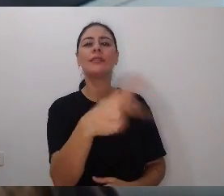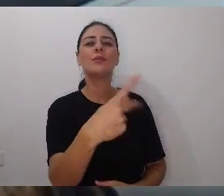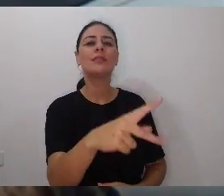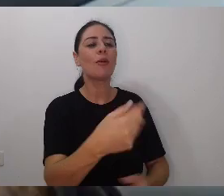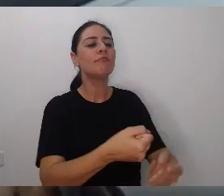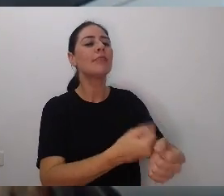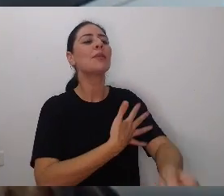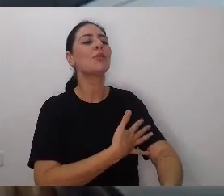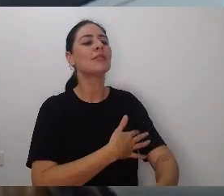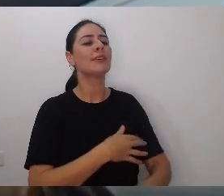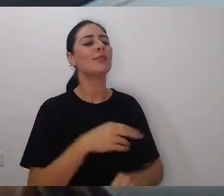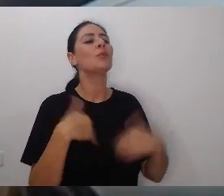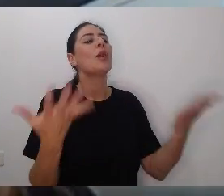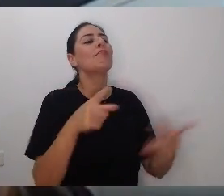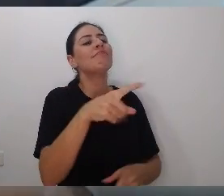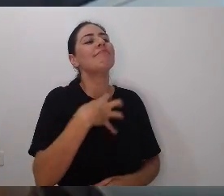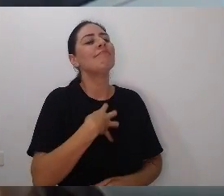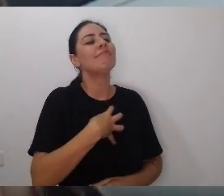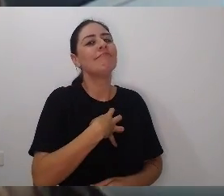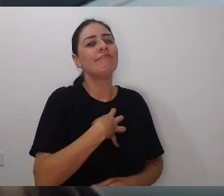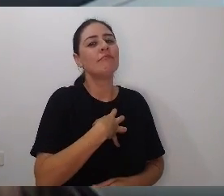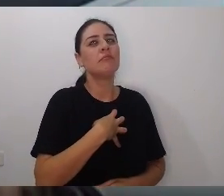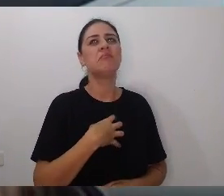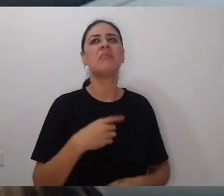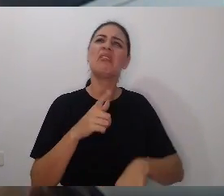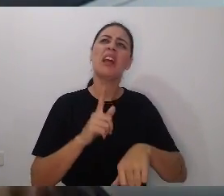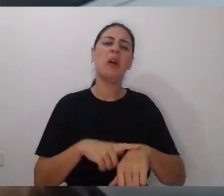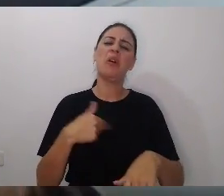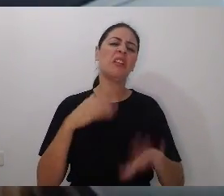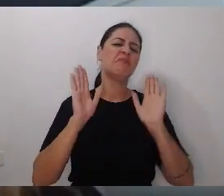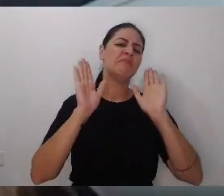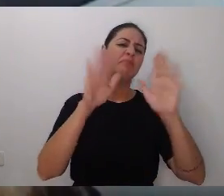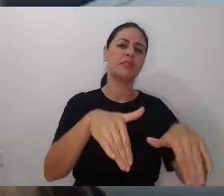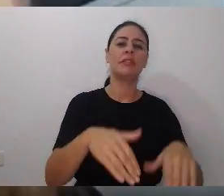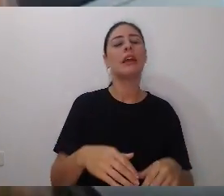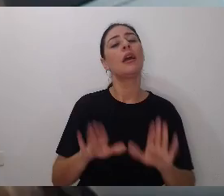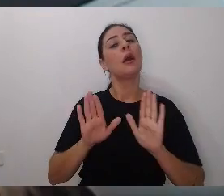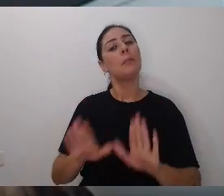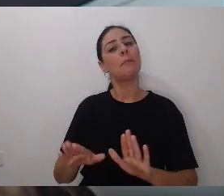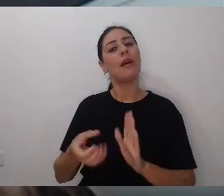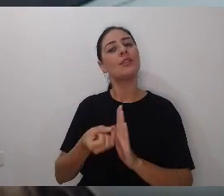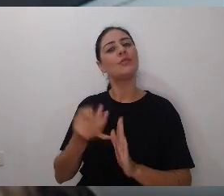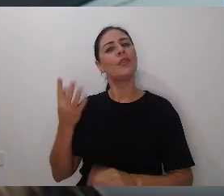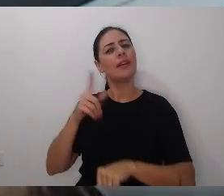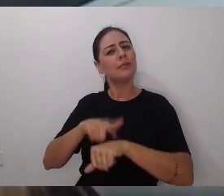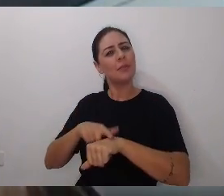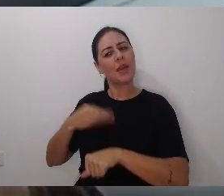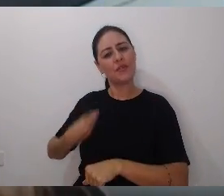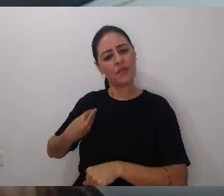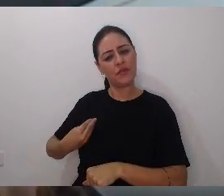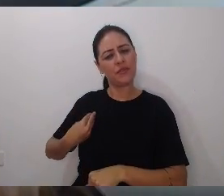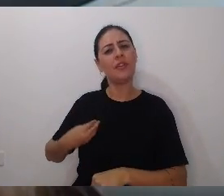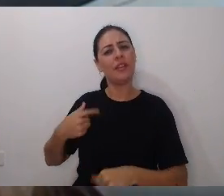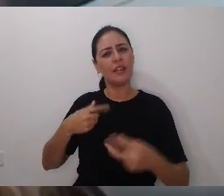é perguntar: qual é o nome desse sentimento? Como é o nome disso que você está sentindo? E aí